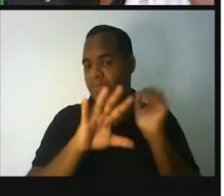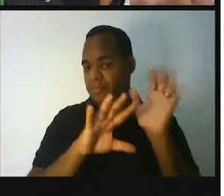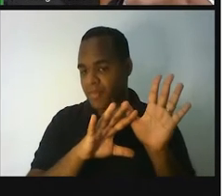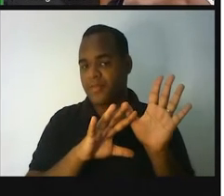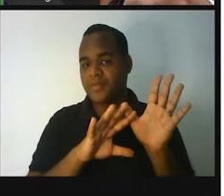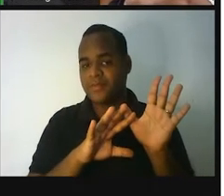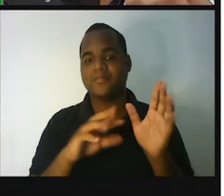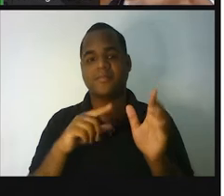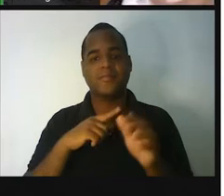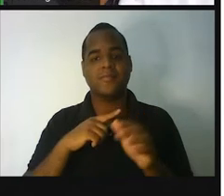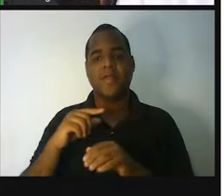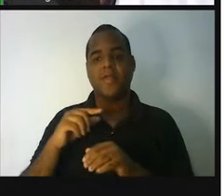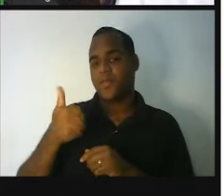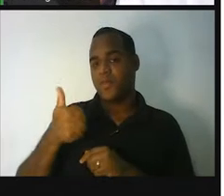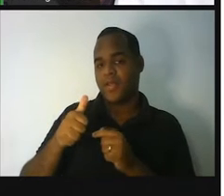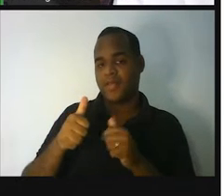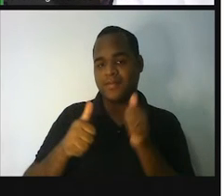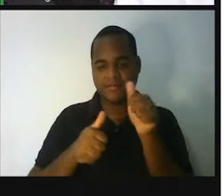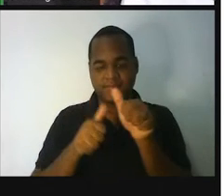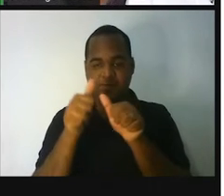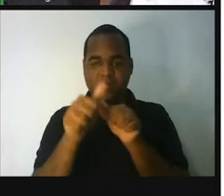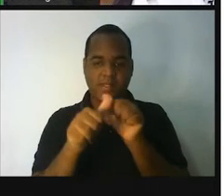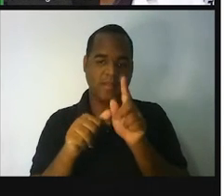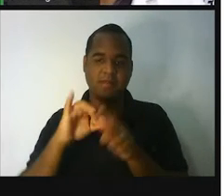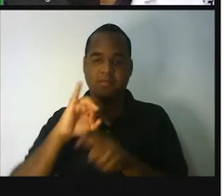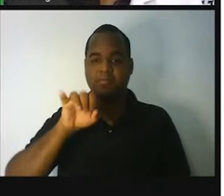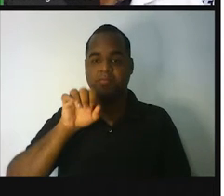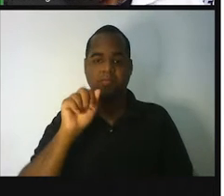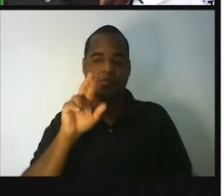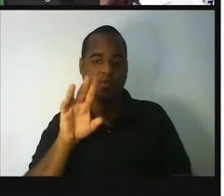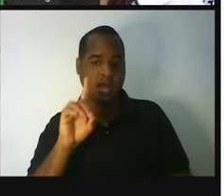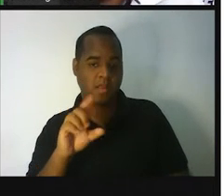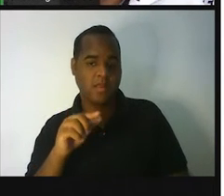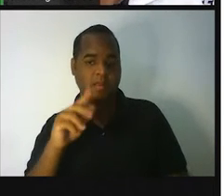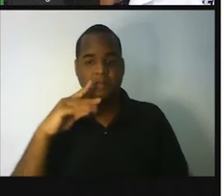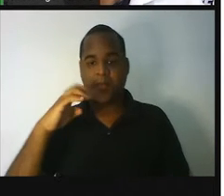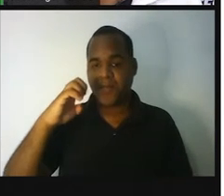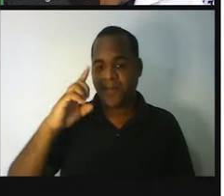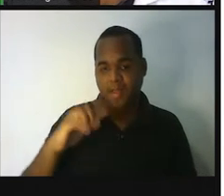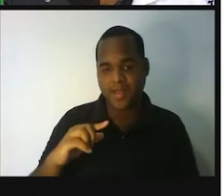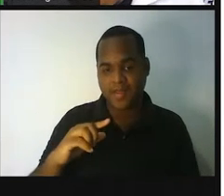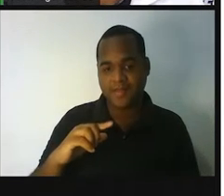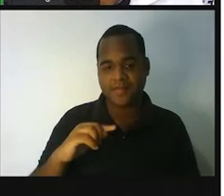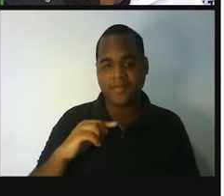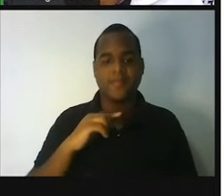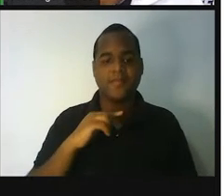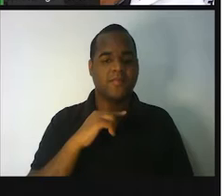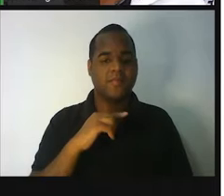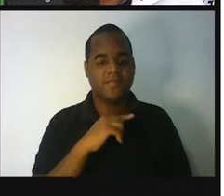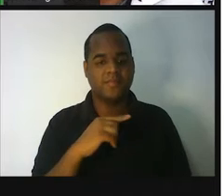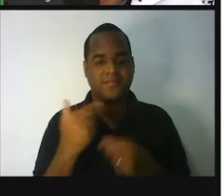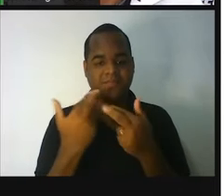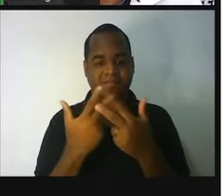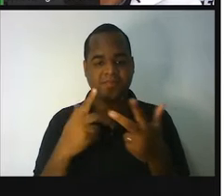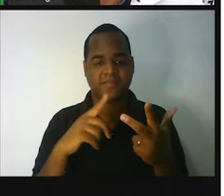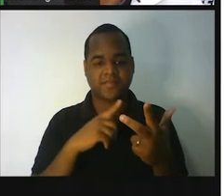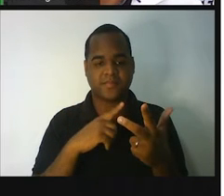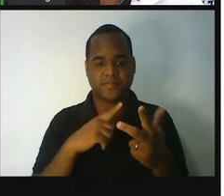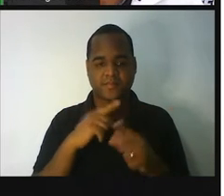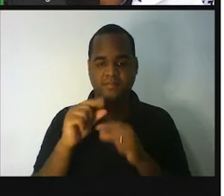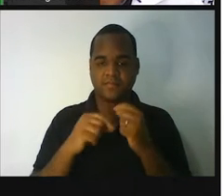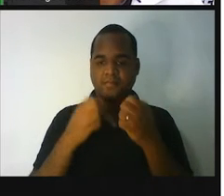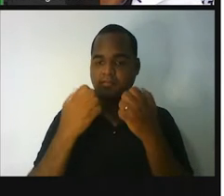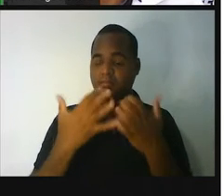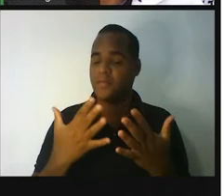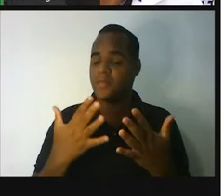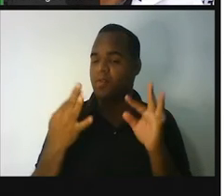conhecida polegada e o nosso pé né os membros do nosso